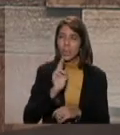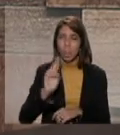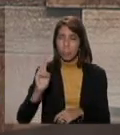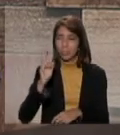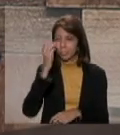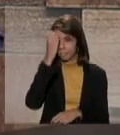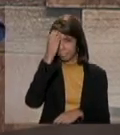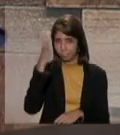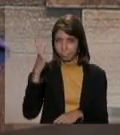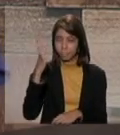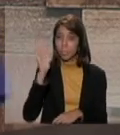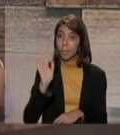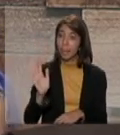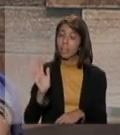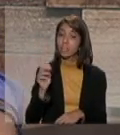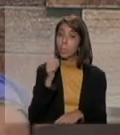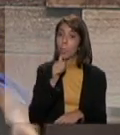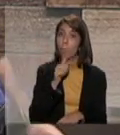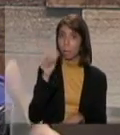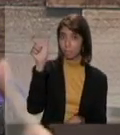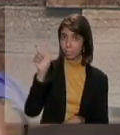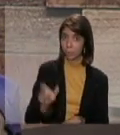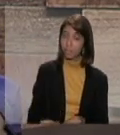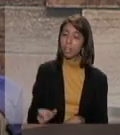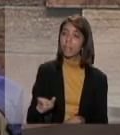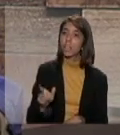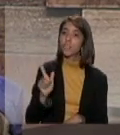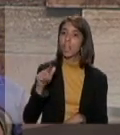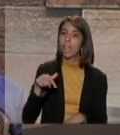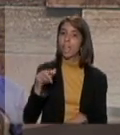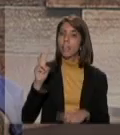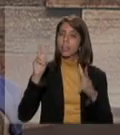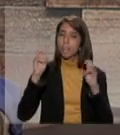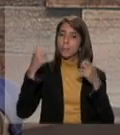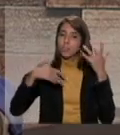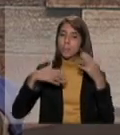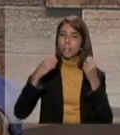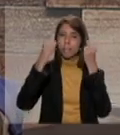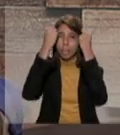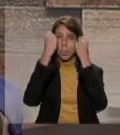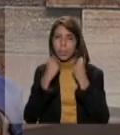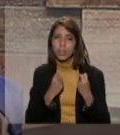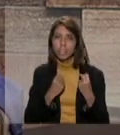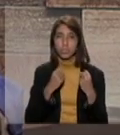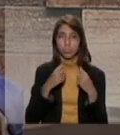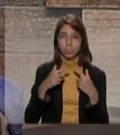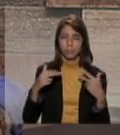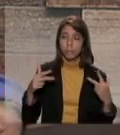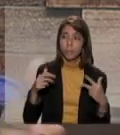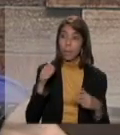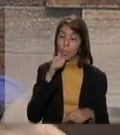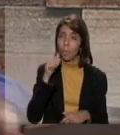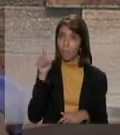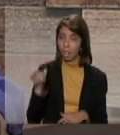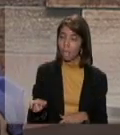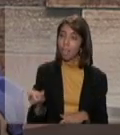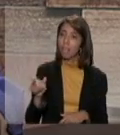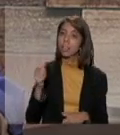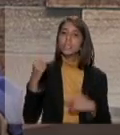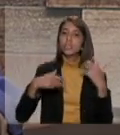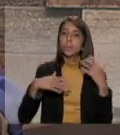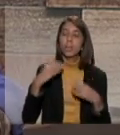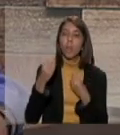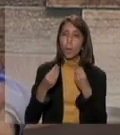eu não lembro o nome da peça agora, mas era uma personagem, era uma peça sobre terrorismo, sobre essas coisas todas, era uma personagem que